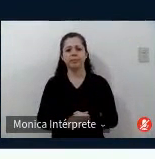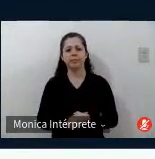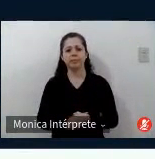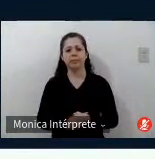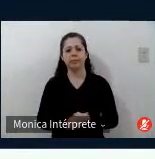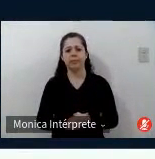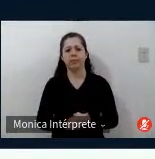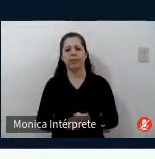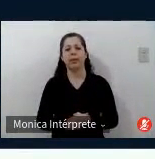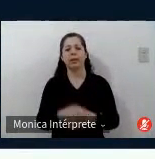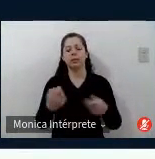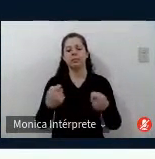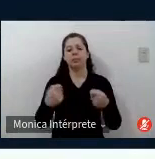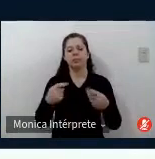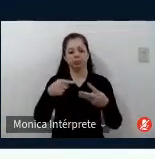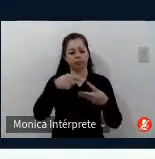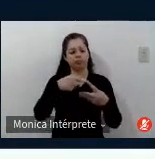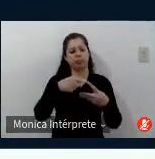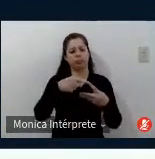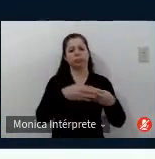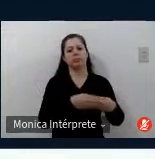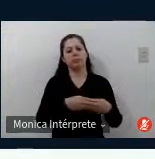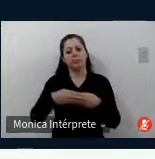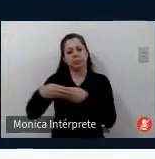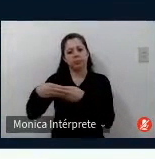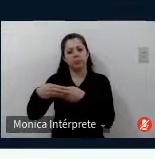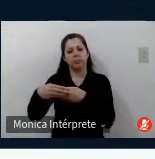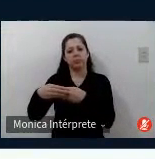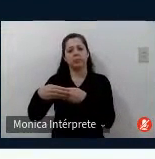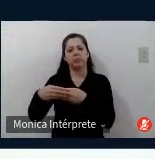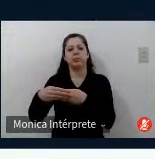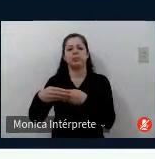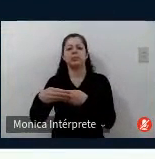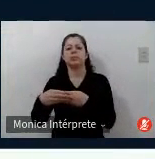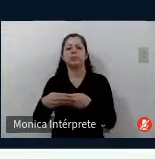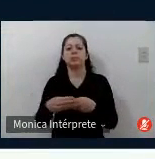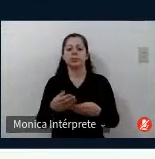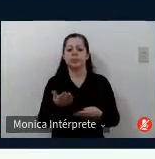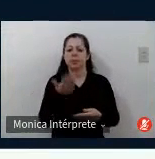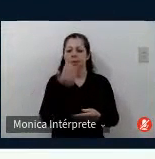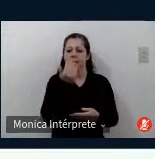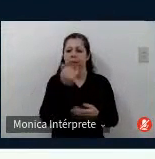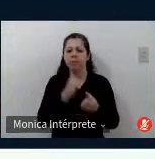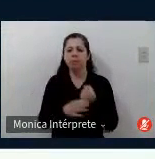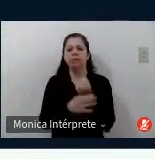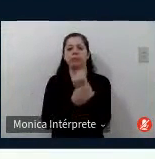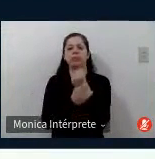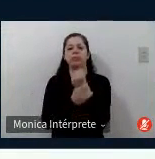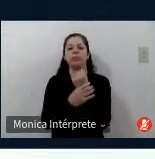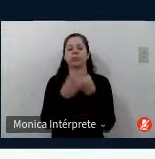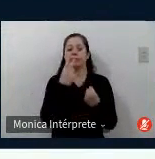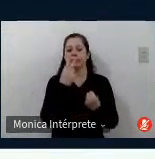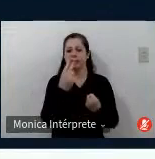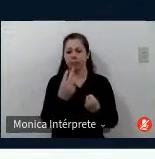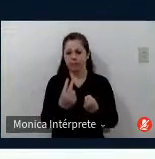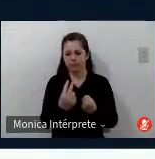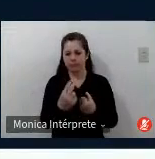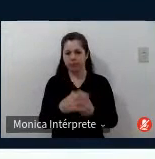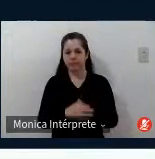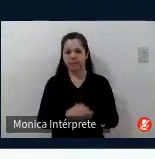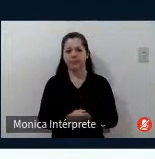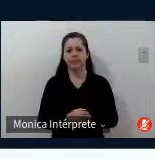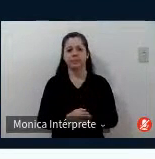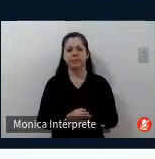segurança nutricional do IFE, que ela, né, constituída pelos profissionais de nutrição da reitoria, né,